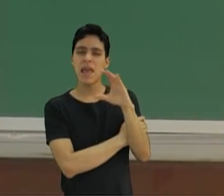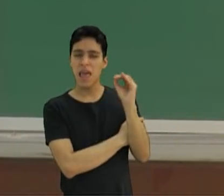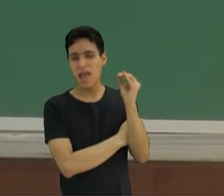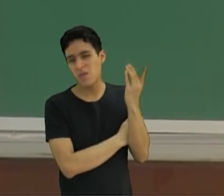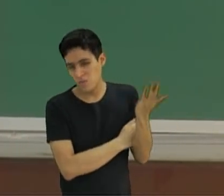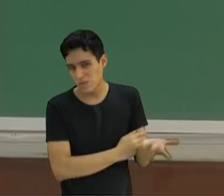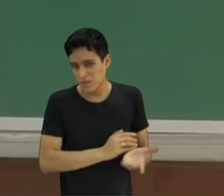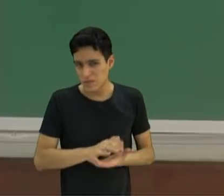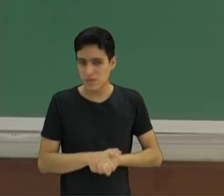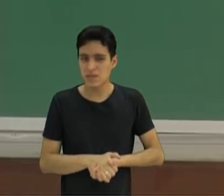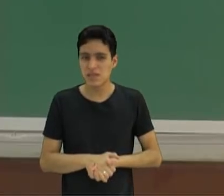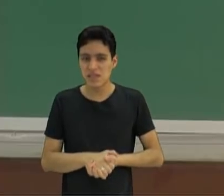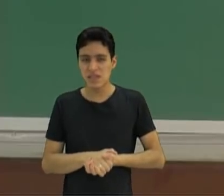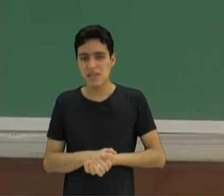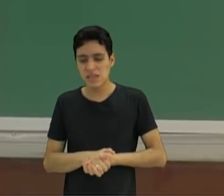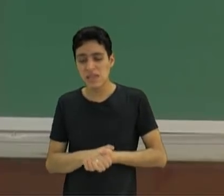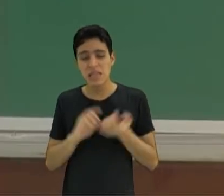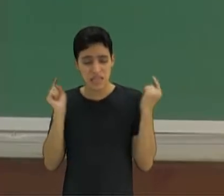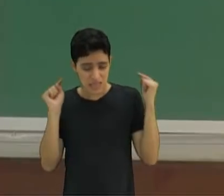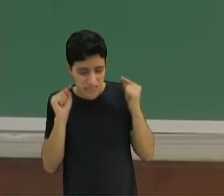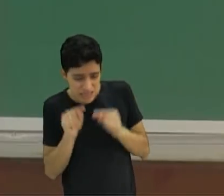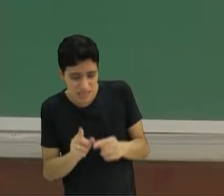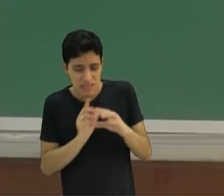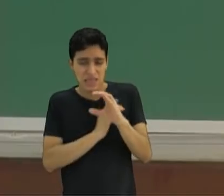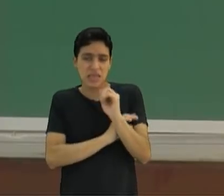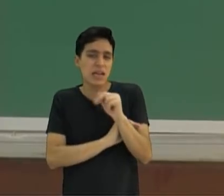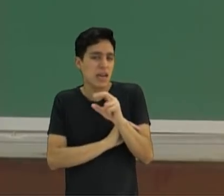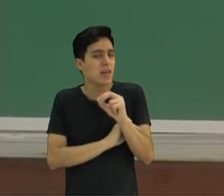eco, eco. Isso é o cânone, tá bom?